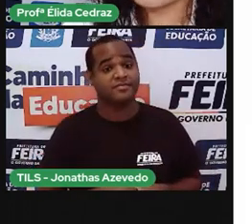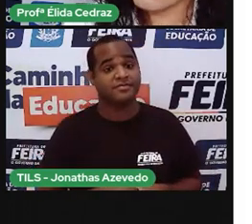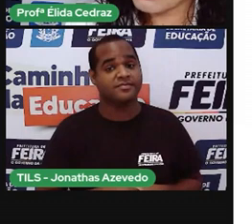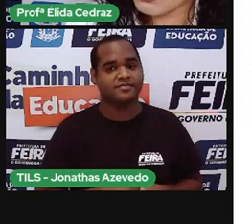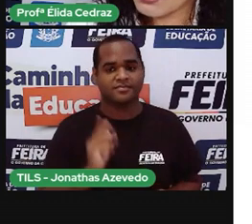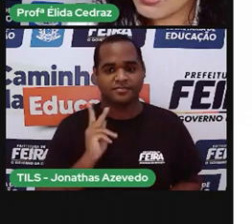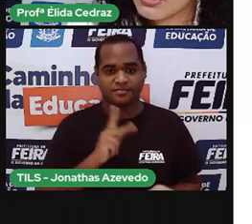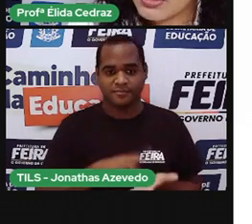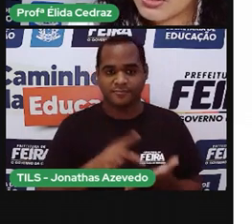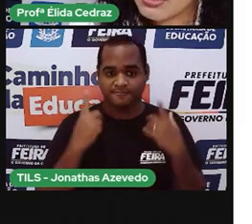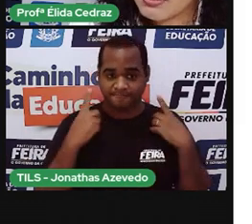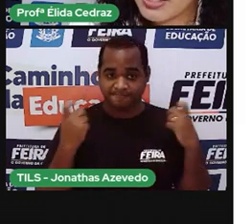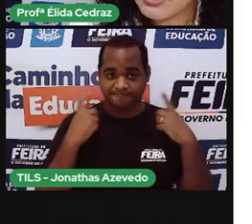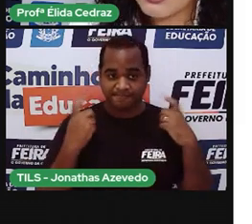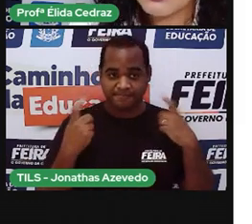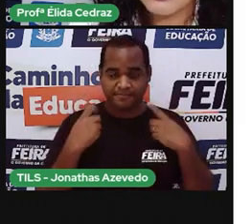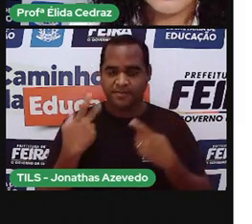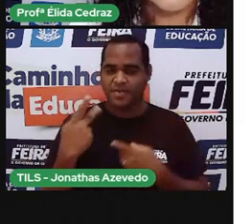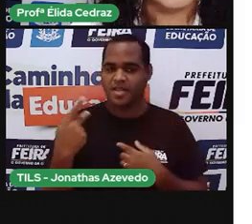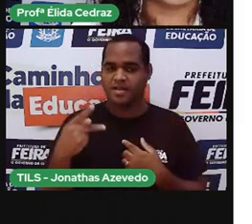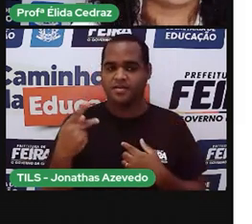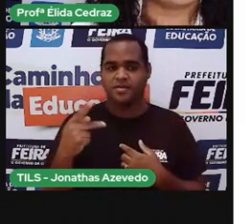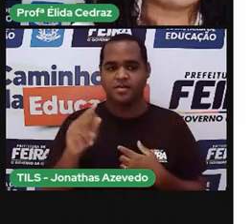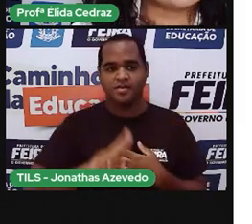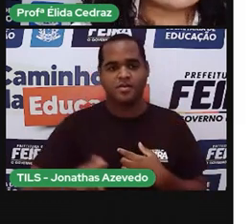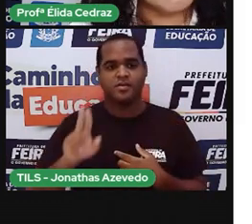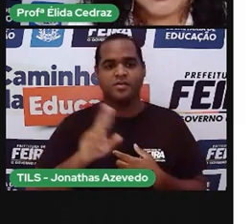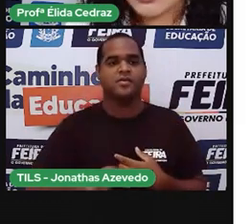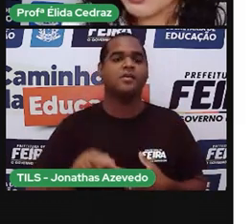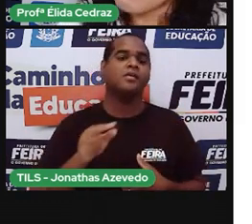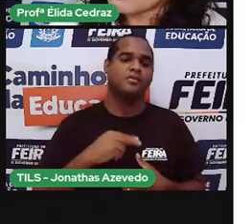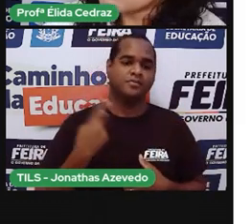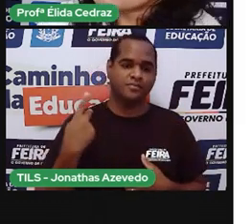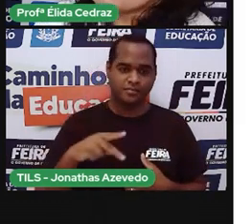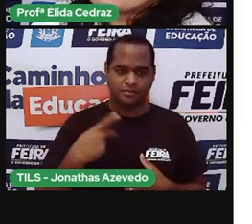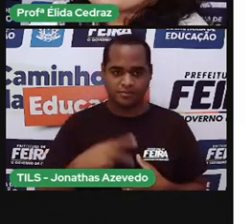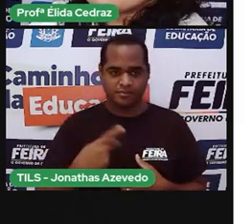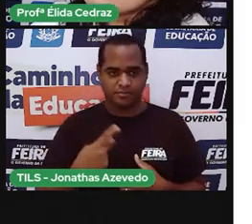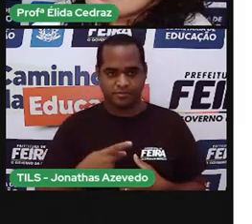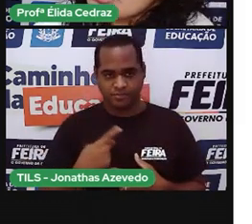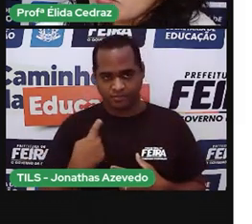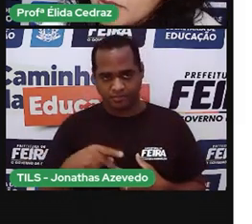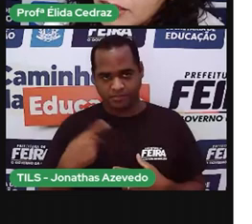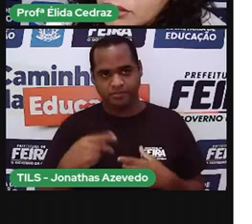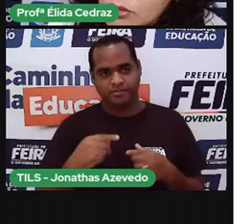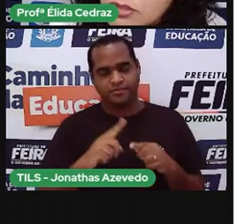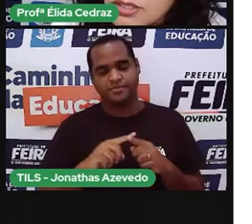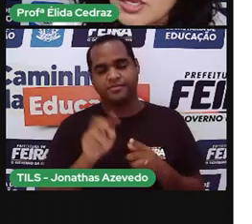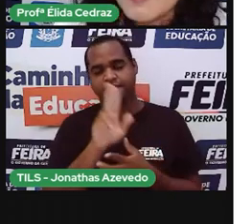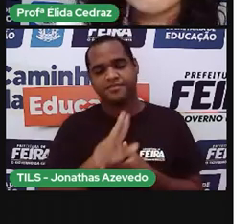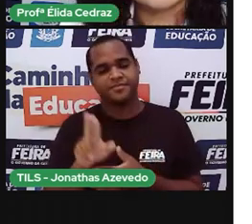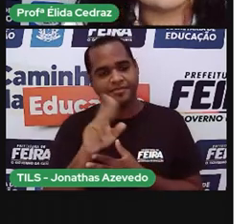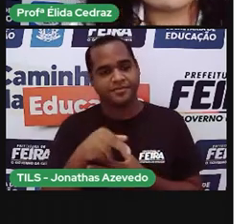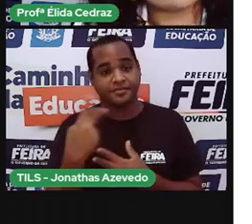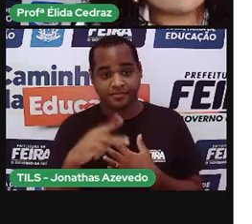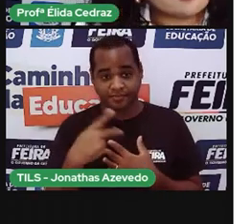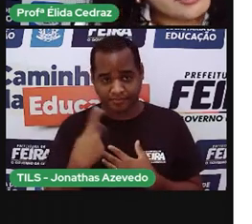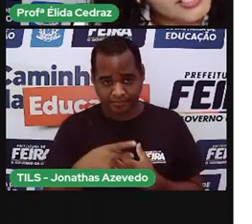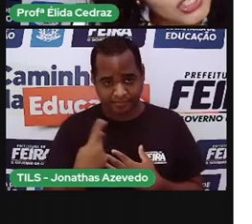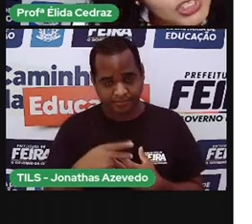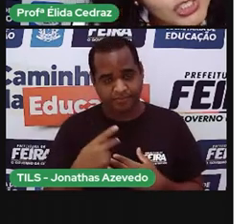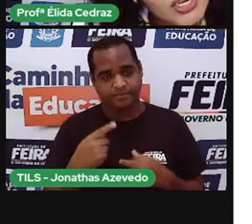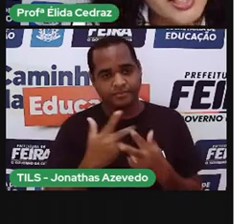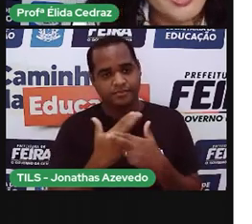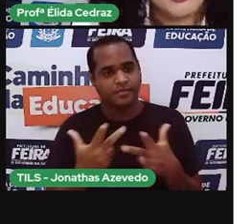Esses são os sons dos instrumentos. E como a nossa música falou sobre instrumentos, tinha